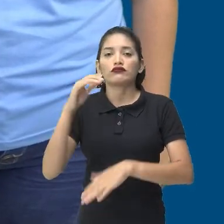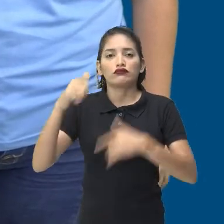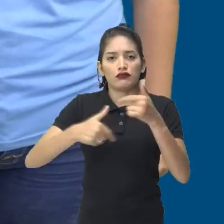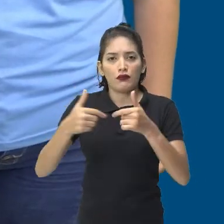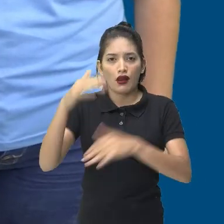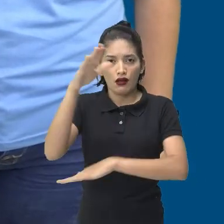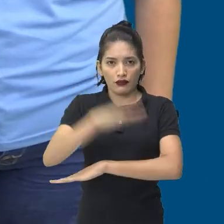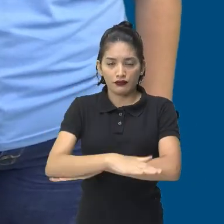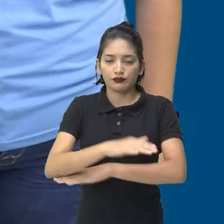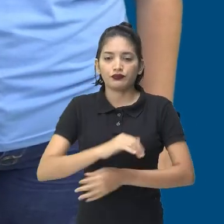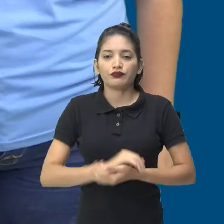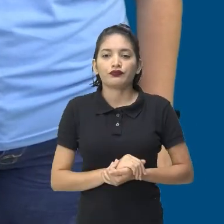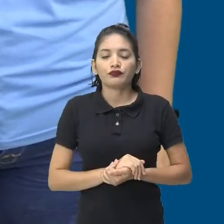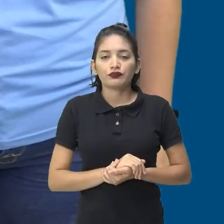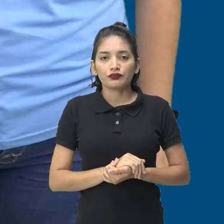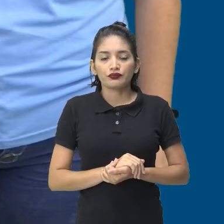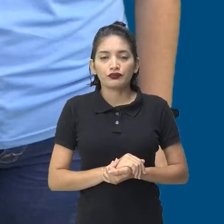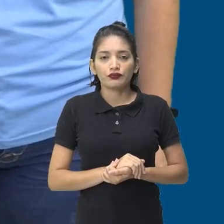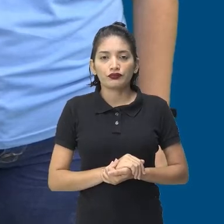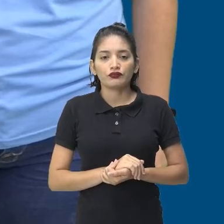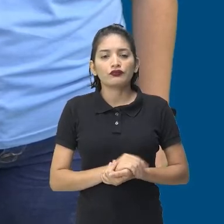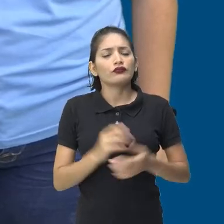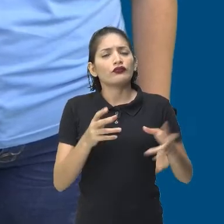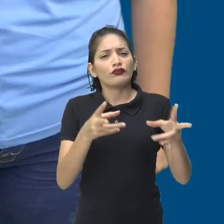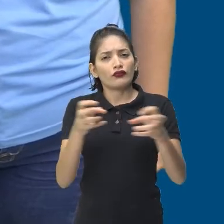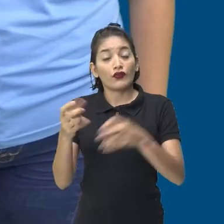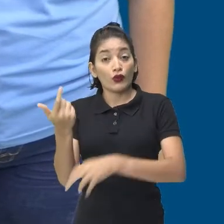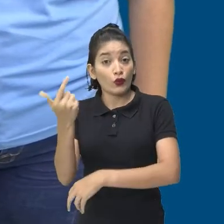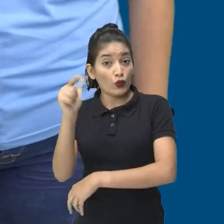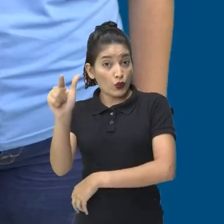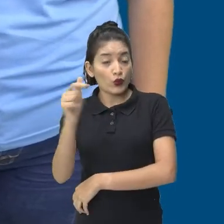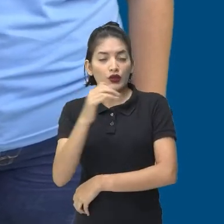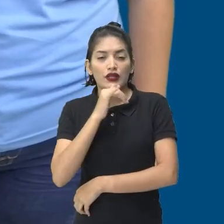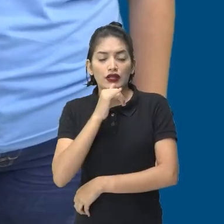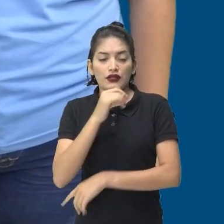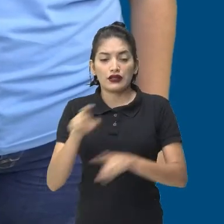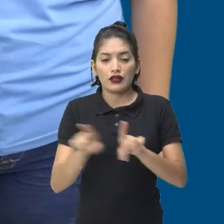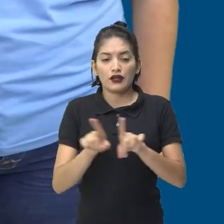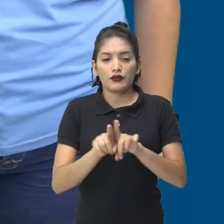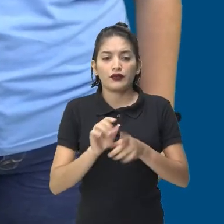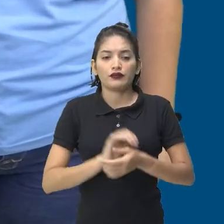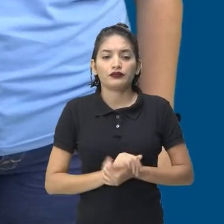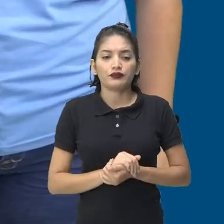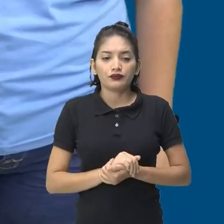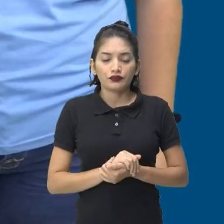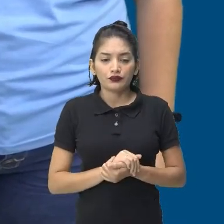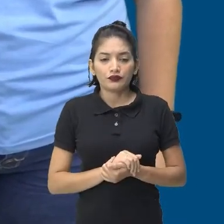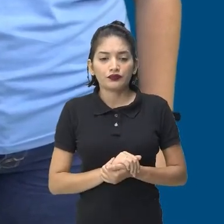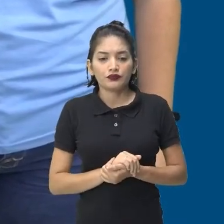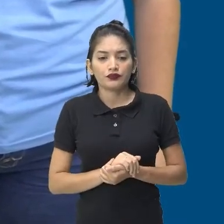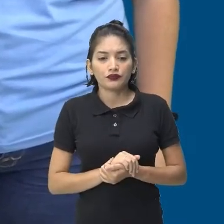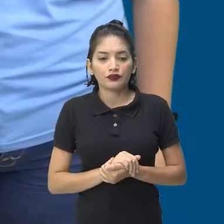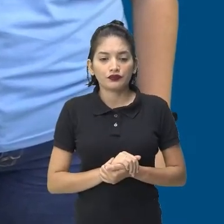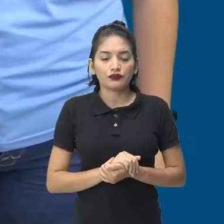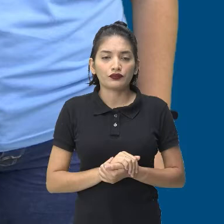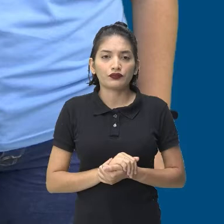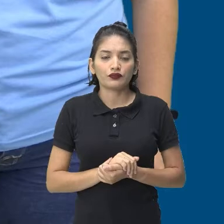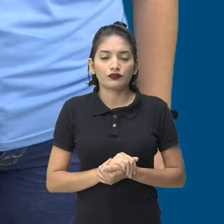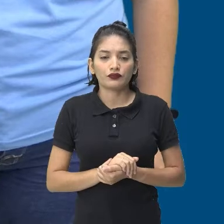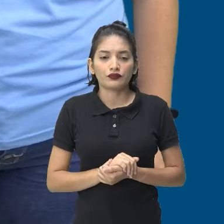certo? Então, vimos aqui mais outro exemplo. El año que viene estudiaré